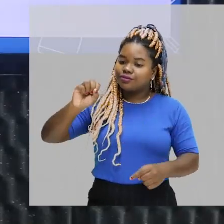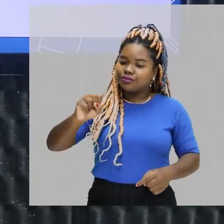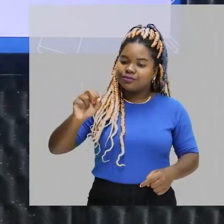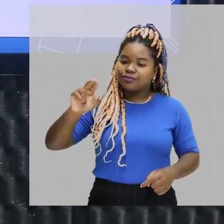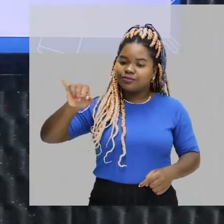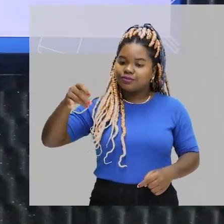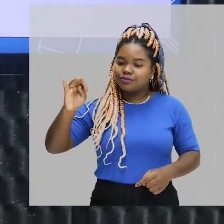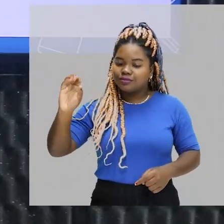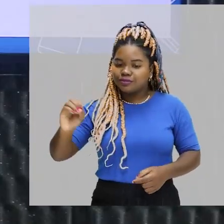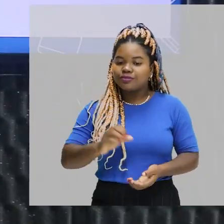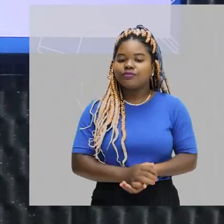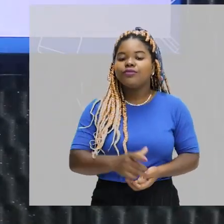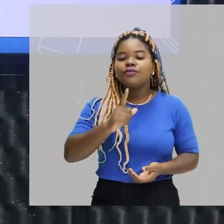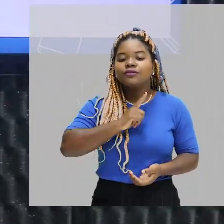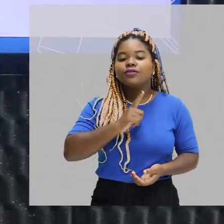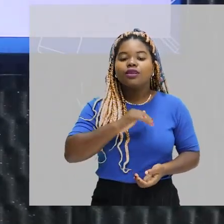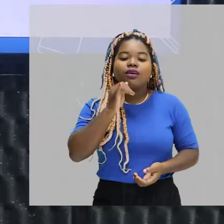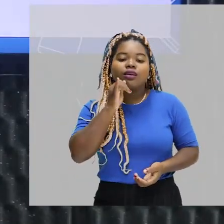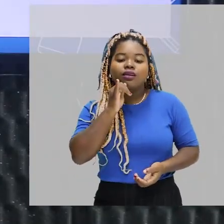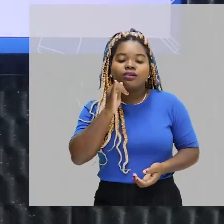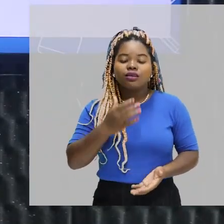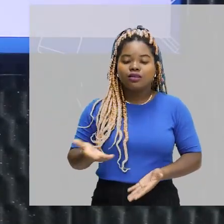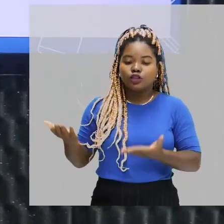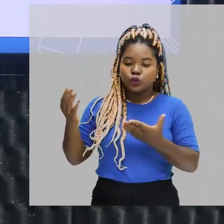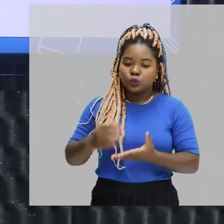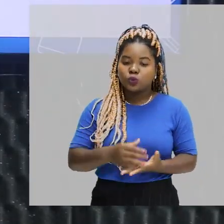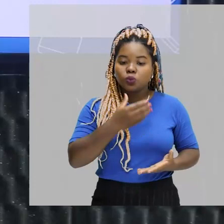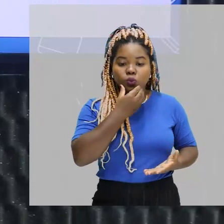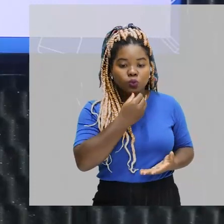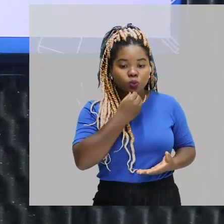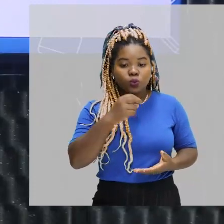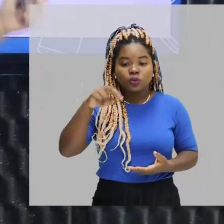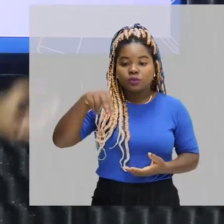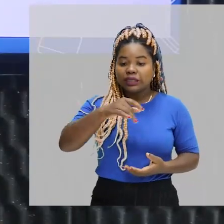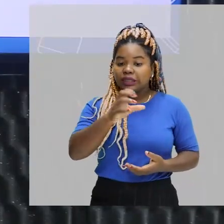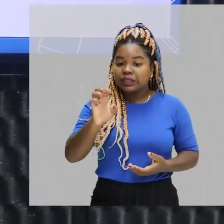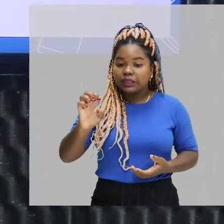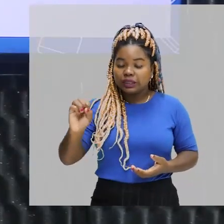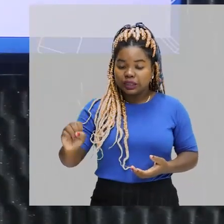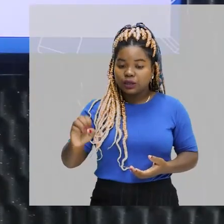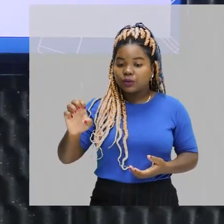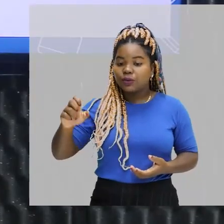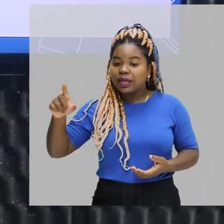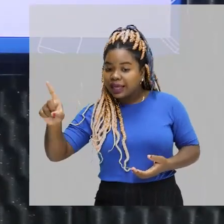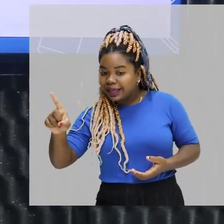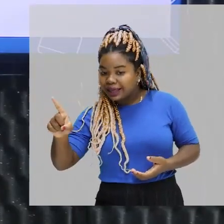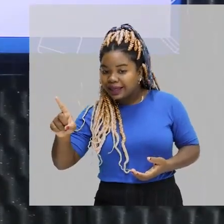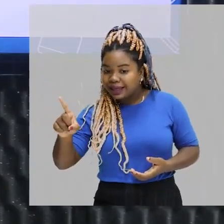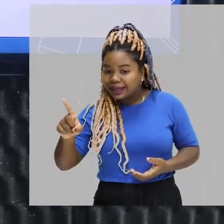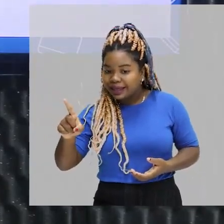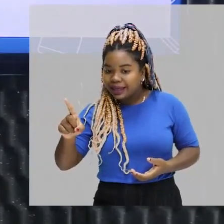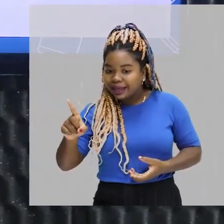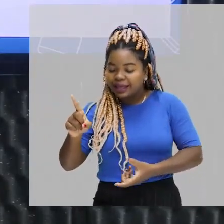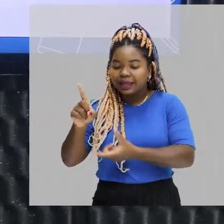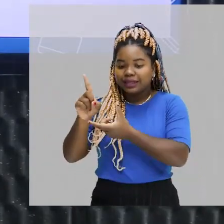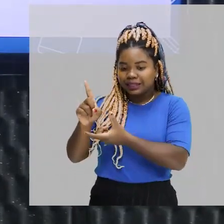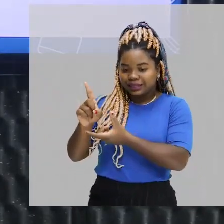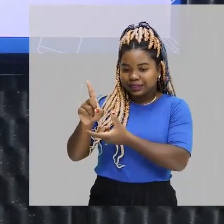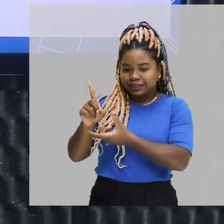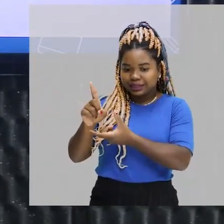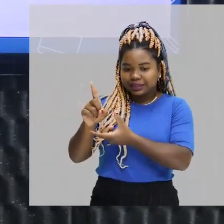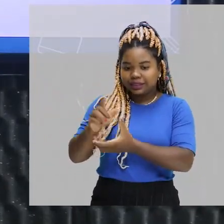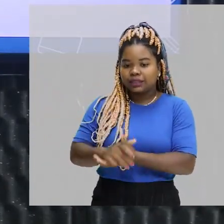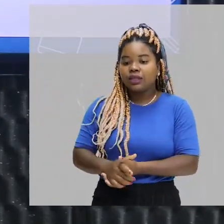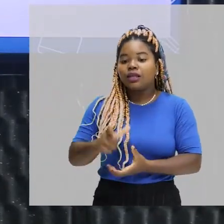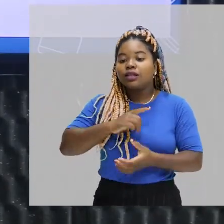Então, eu tenho aqui, ó, o homem não é um dos mamíferos mais dorminhocos. Nós temos o